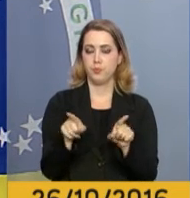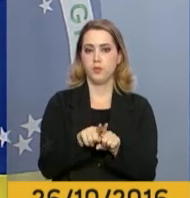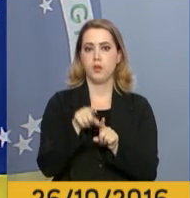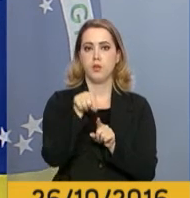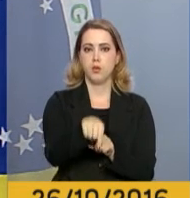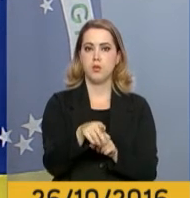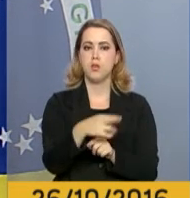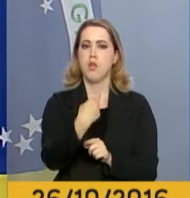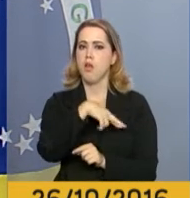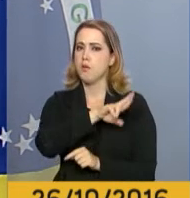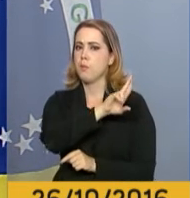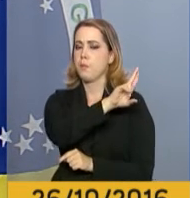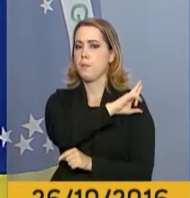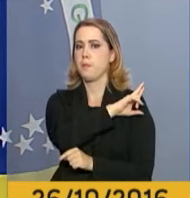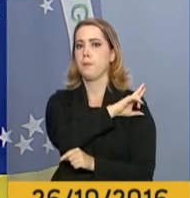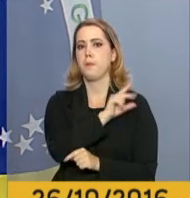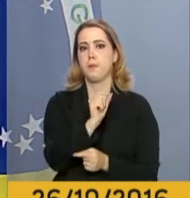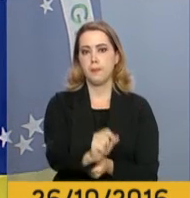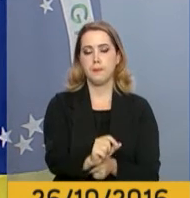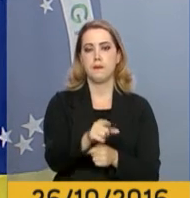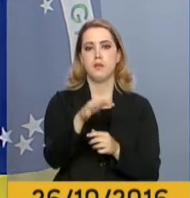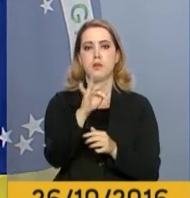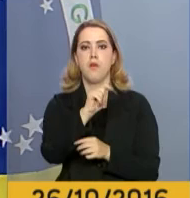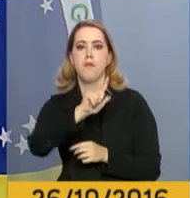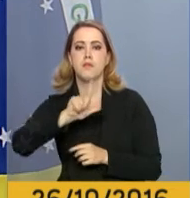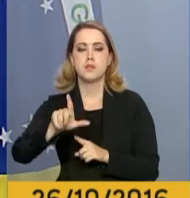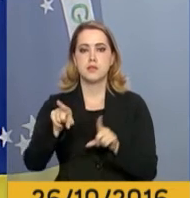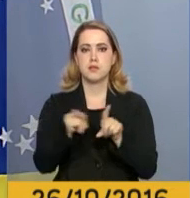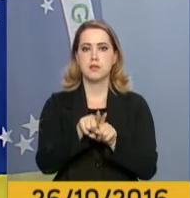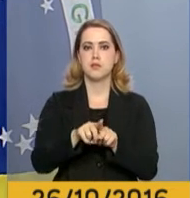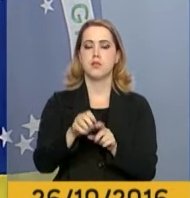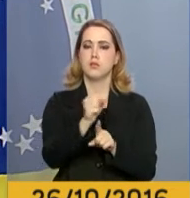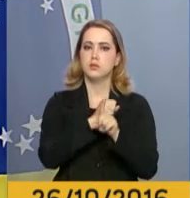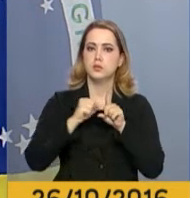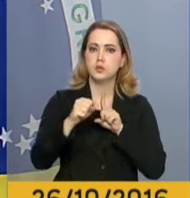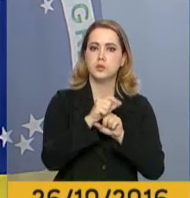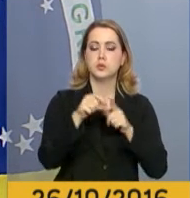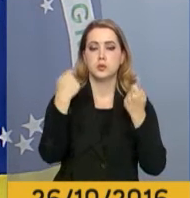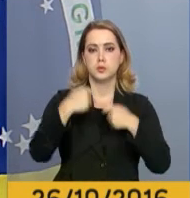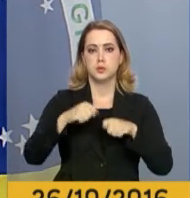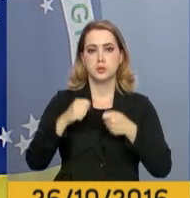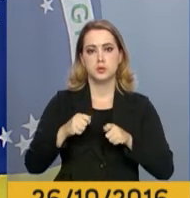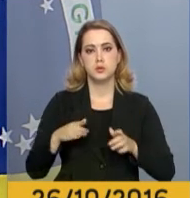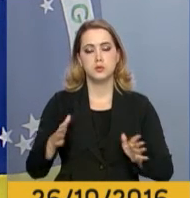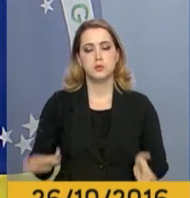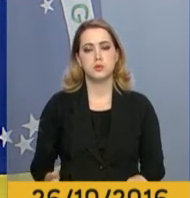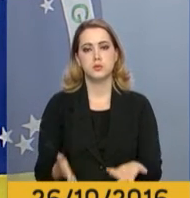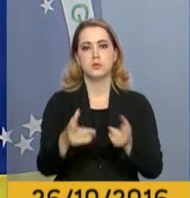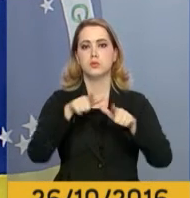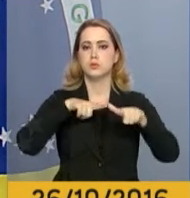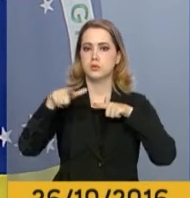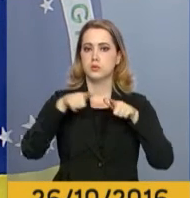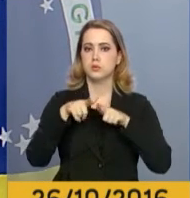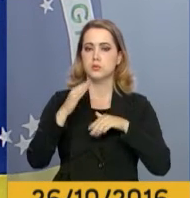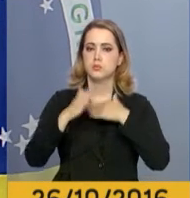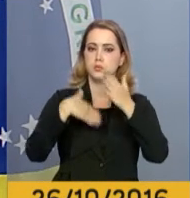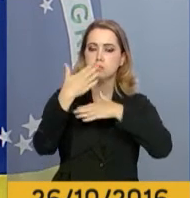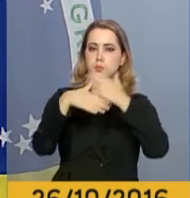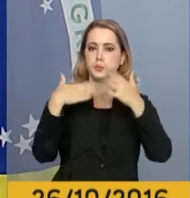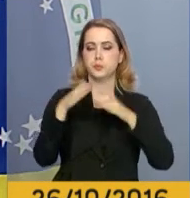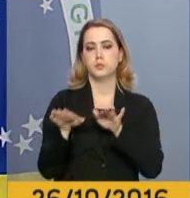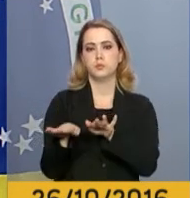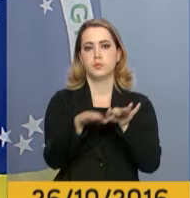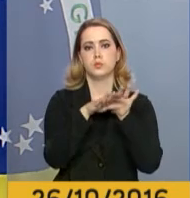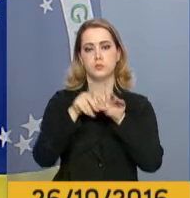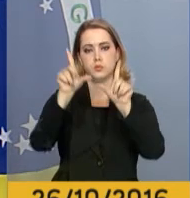fiscal e social é fundamento para os esforços de recuperação do emprego e do crescimento sustentável e da redução das